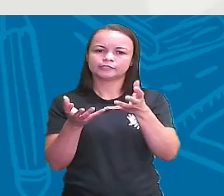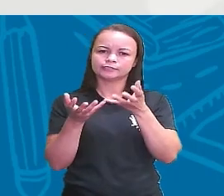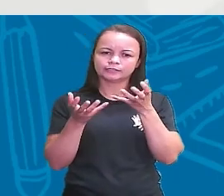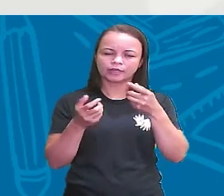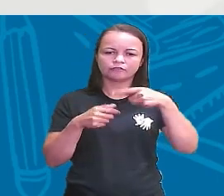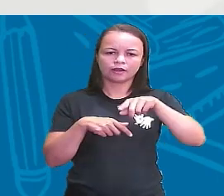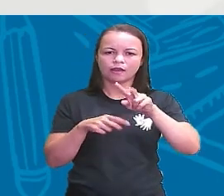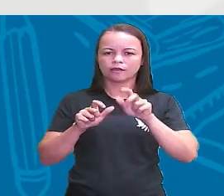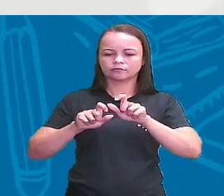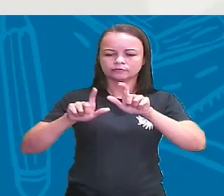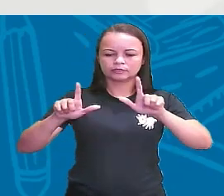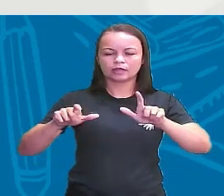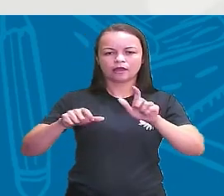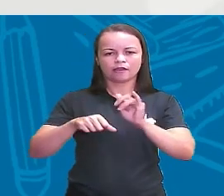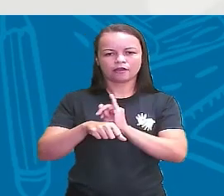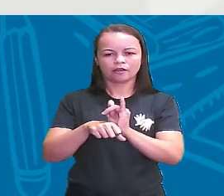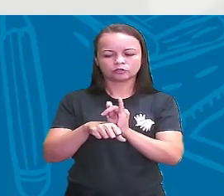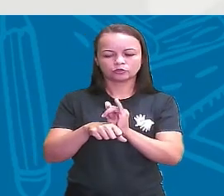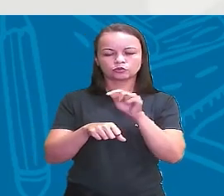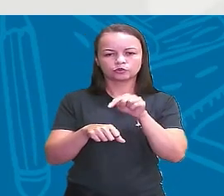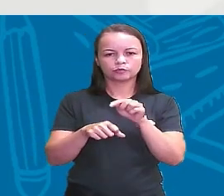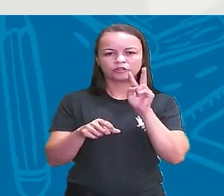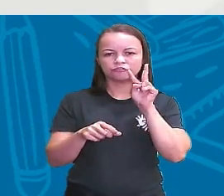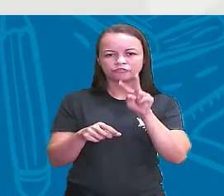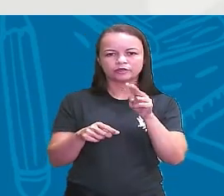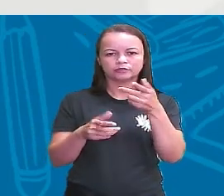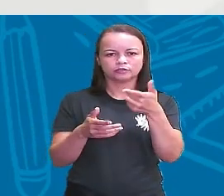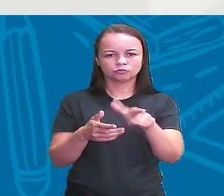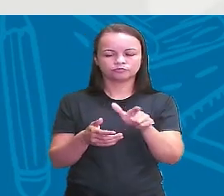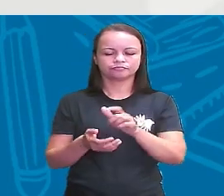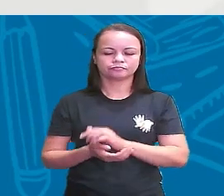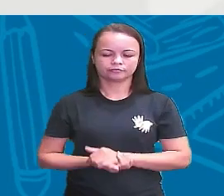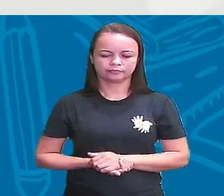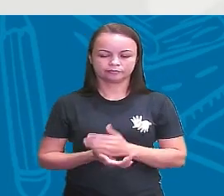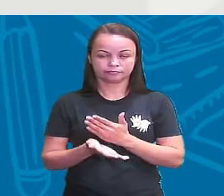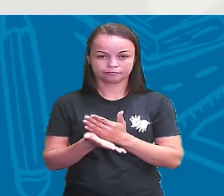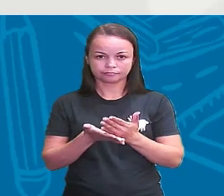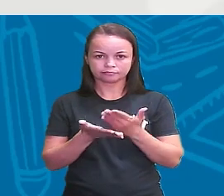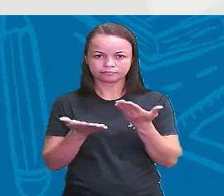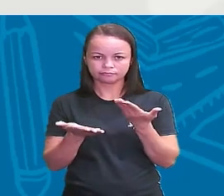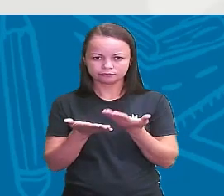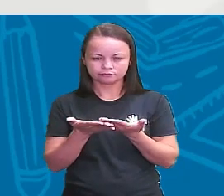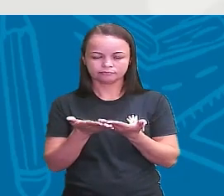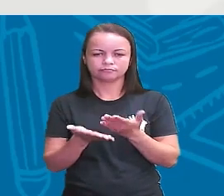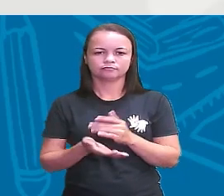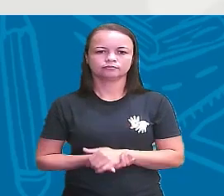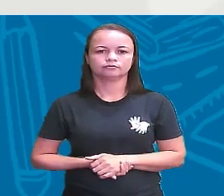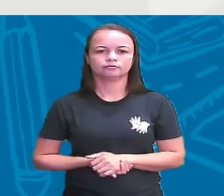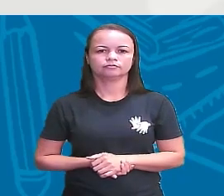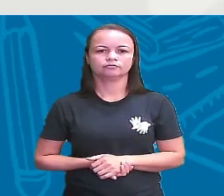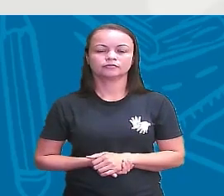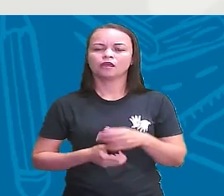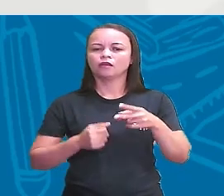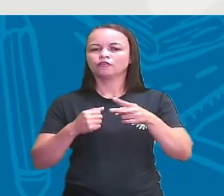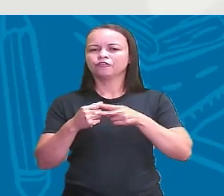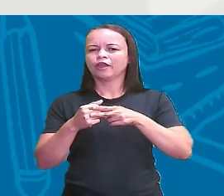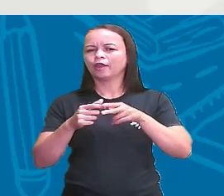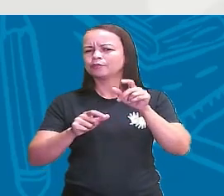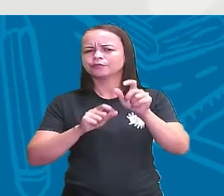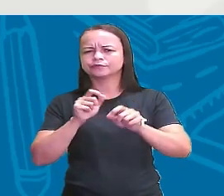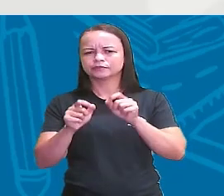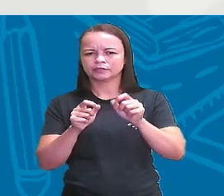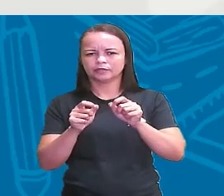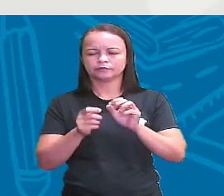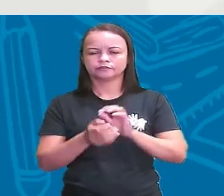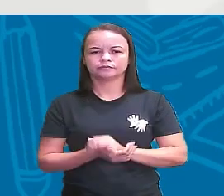de novo, tá bom? Então vamos lá começar a nossa aula. O que é verbo? A gente